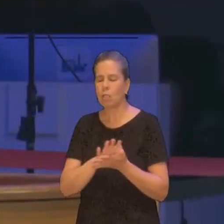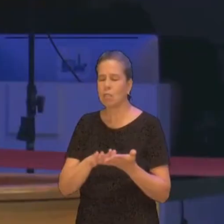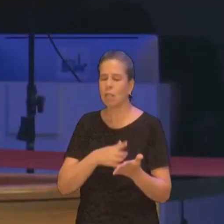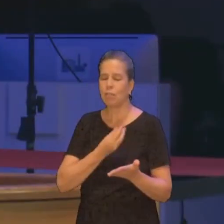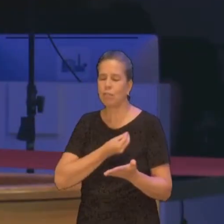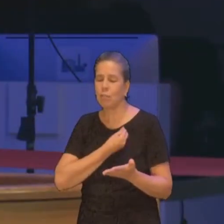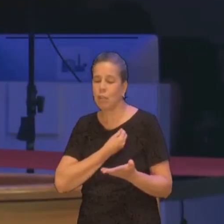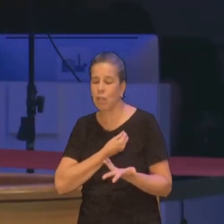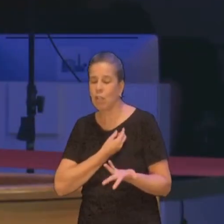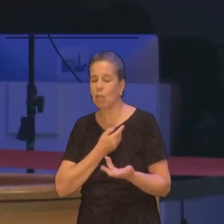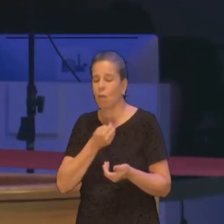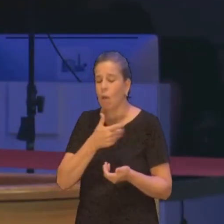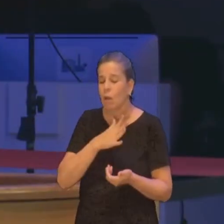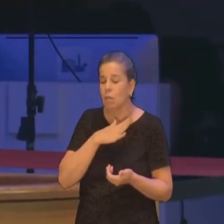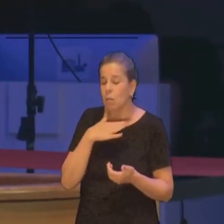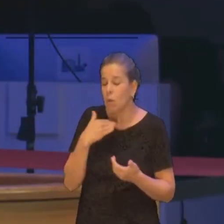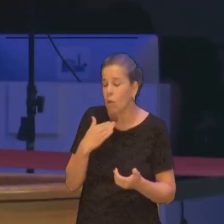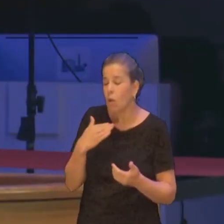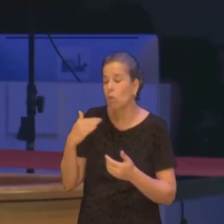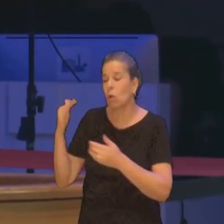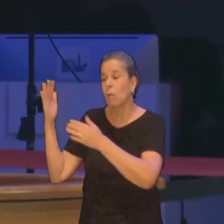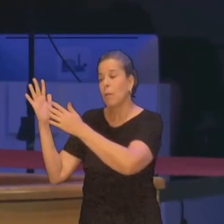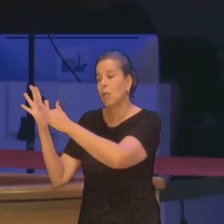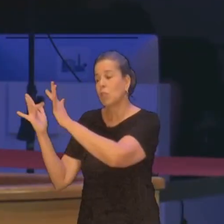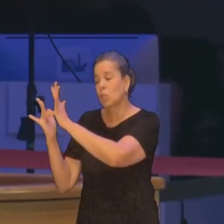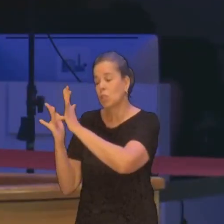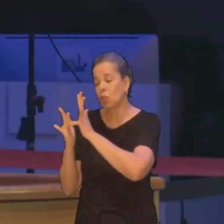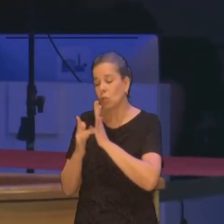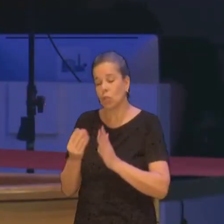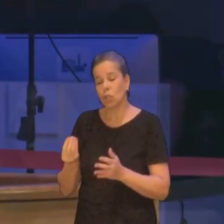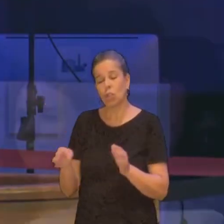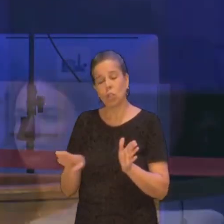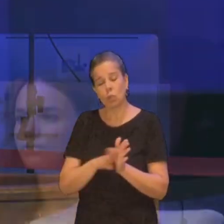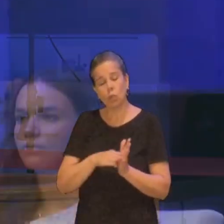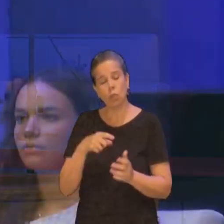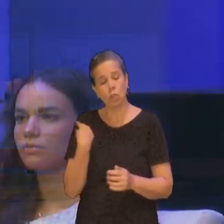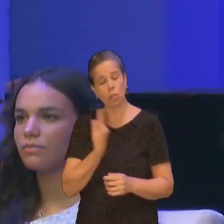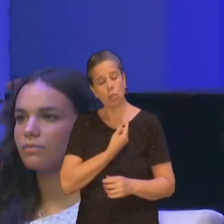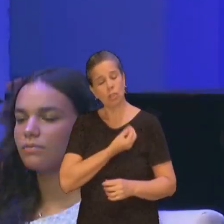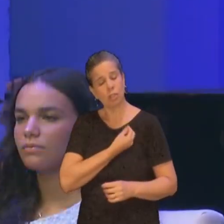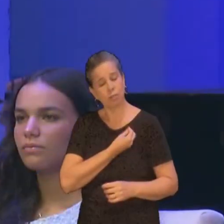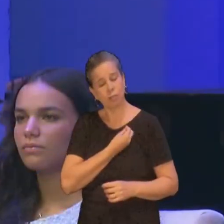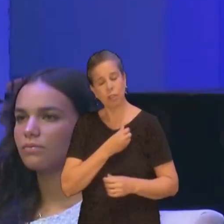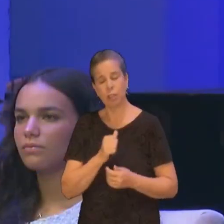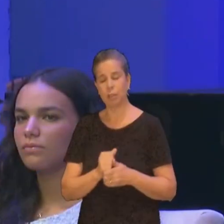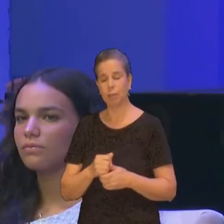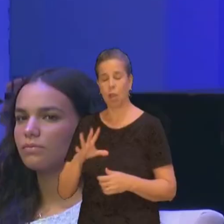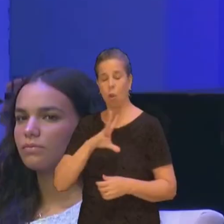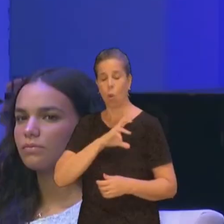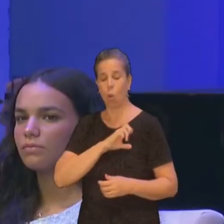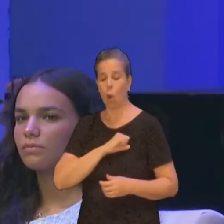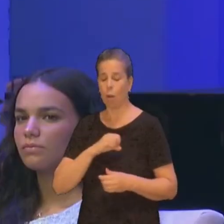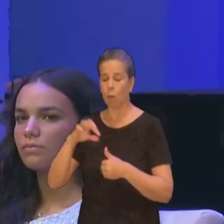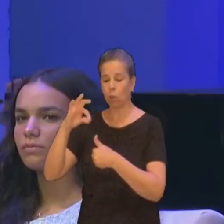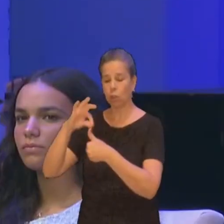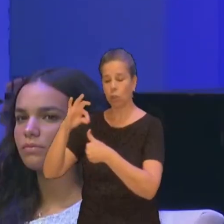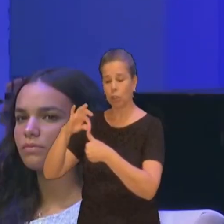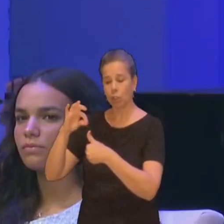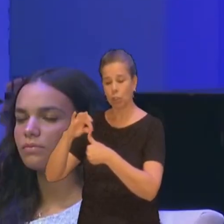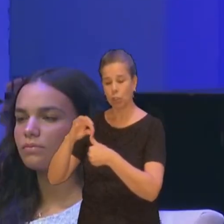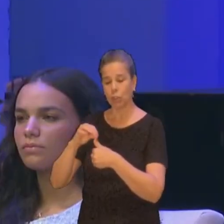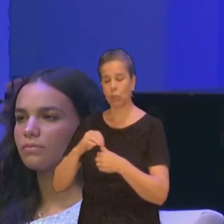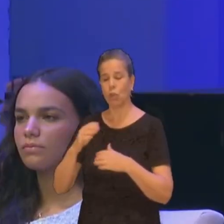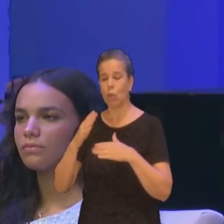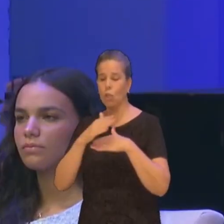alcançou. O amor de Cristo nos chama a abrir os olhos espirituais. Amar